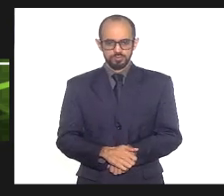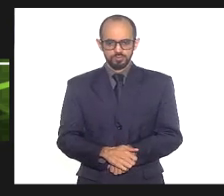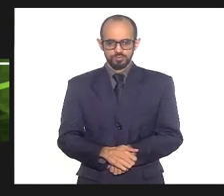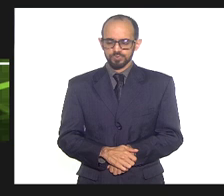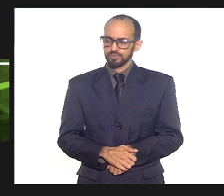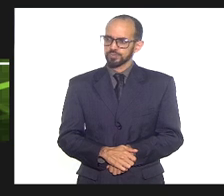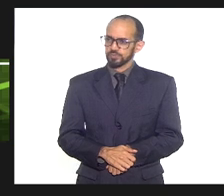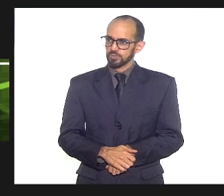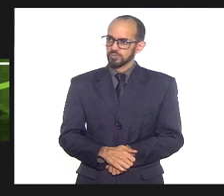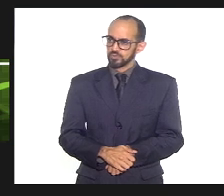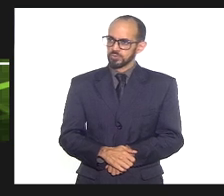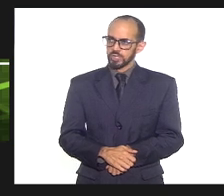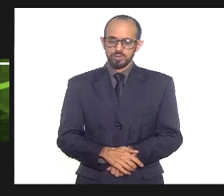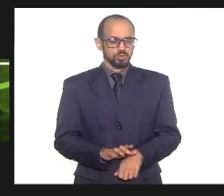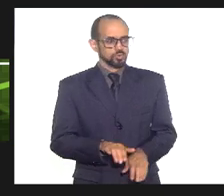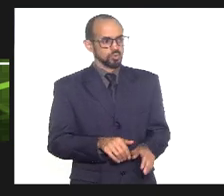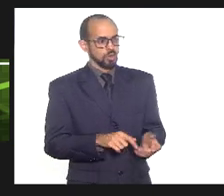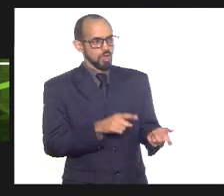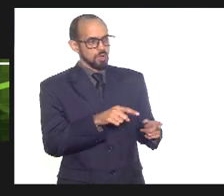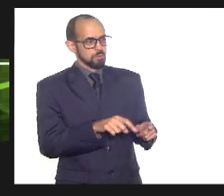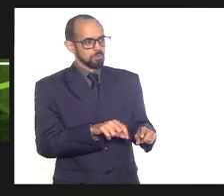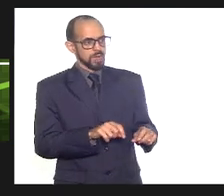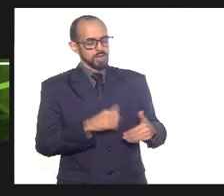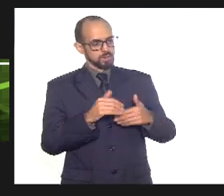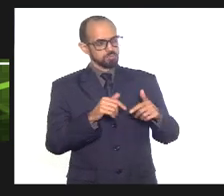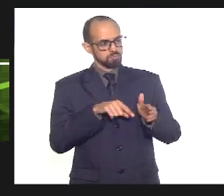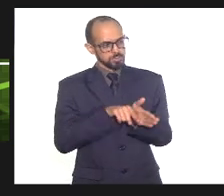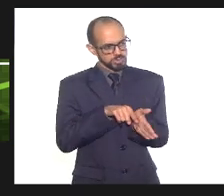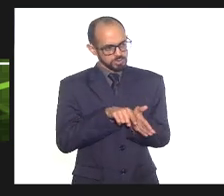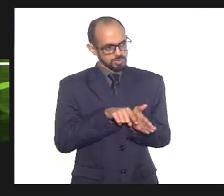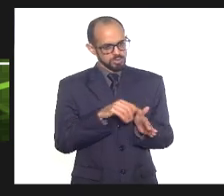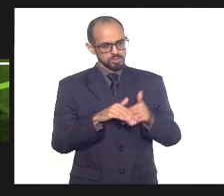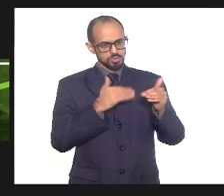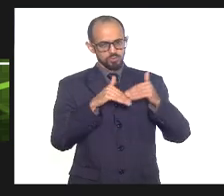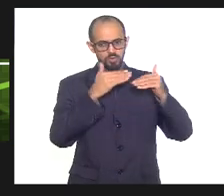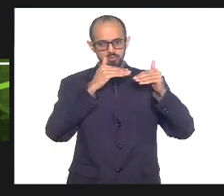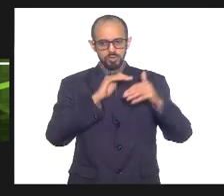de pesquisa e desenvolvimento.